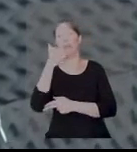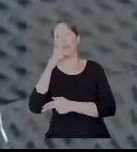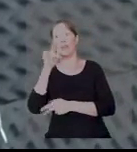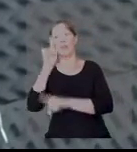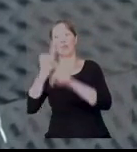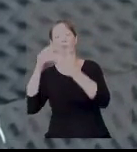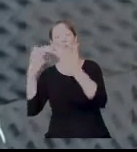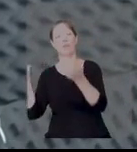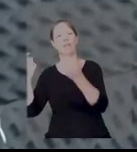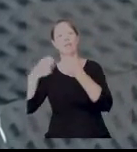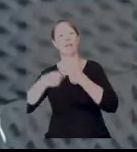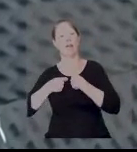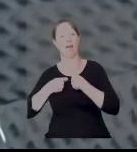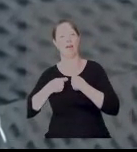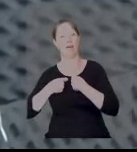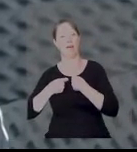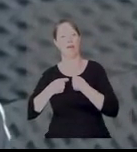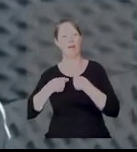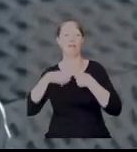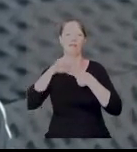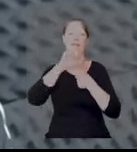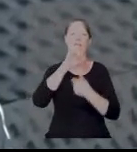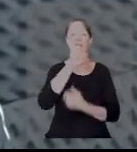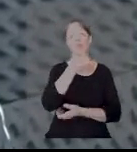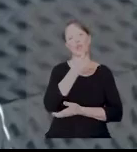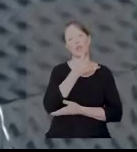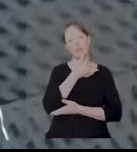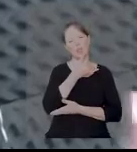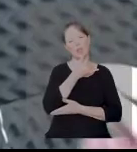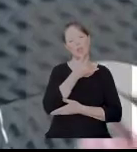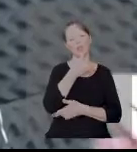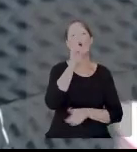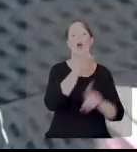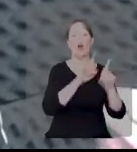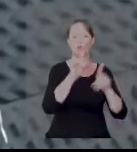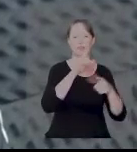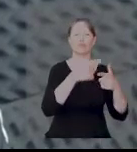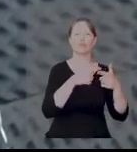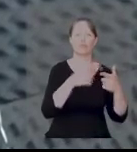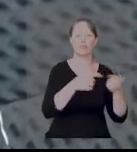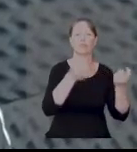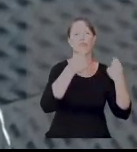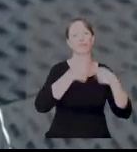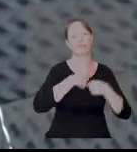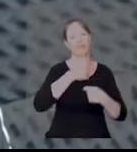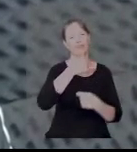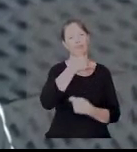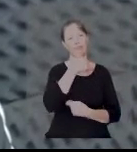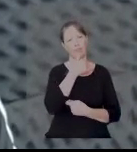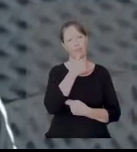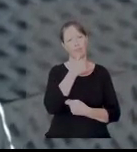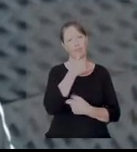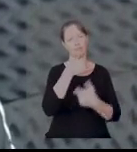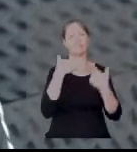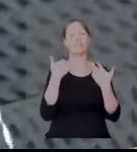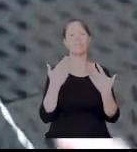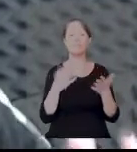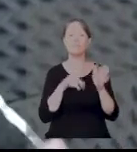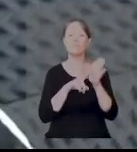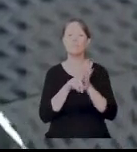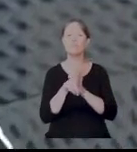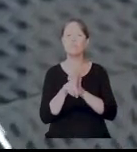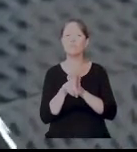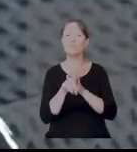boa que produziu nossa alegria. Se estamos tristes, foi uma coisa desagradável que produziu a nossa tristeza.